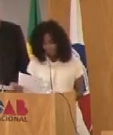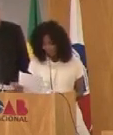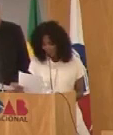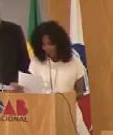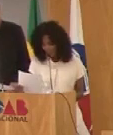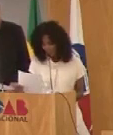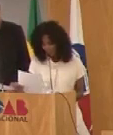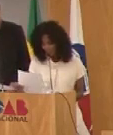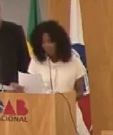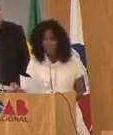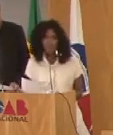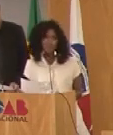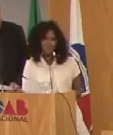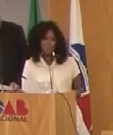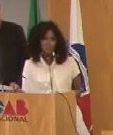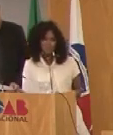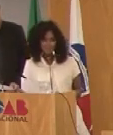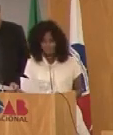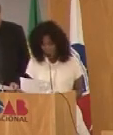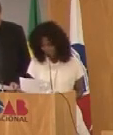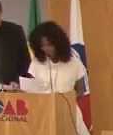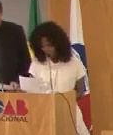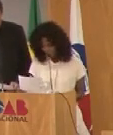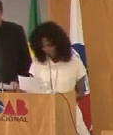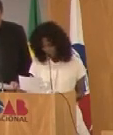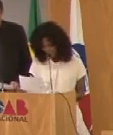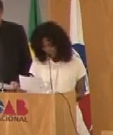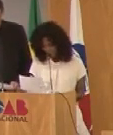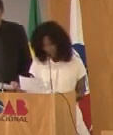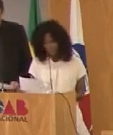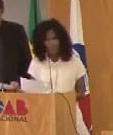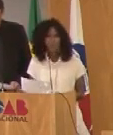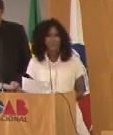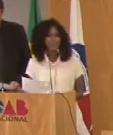Centro Popular de Formação da Juventude.